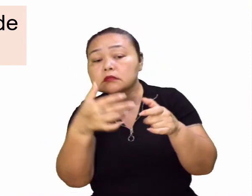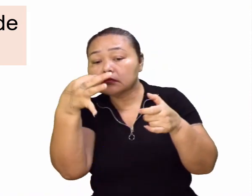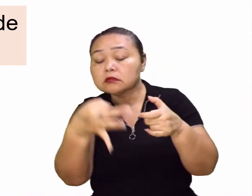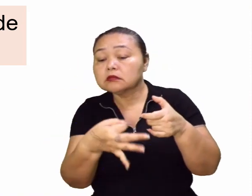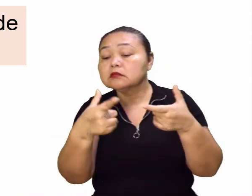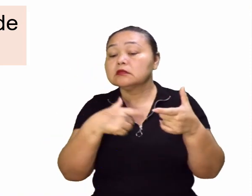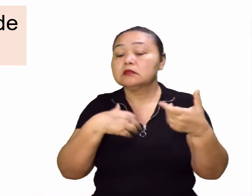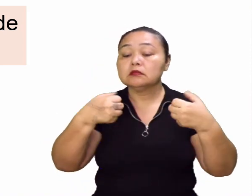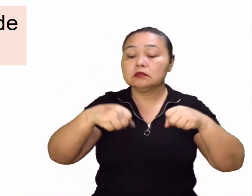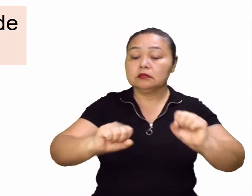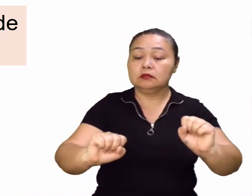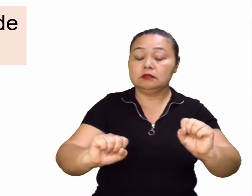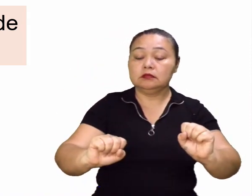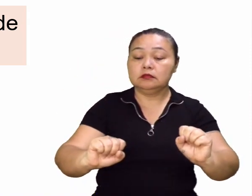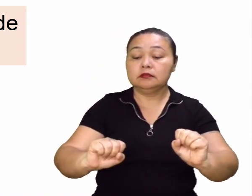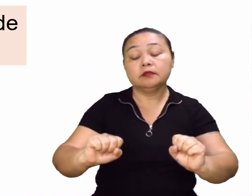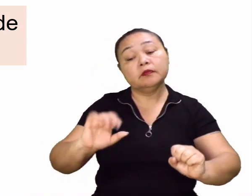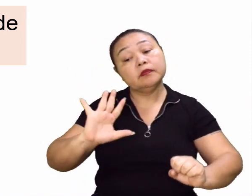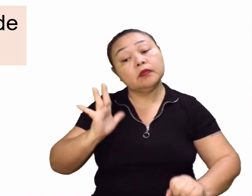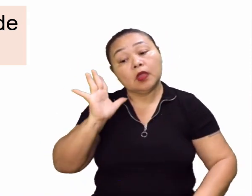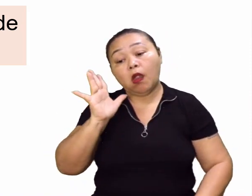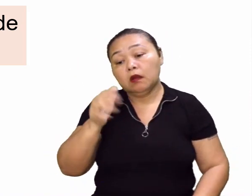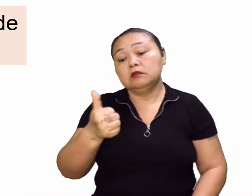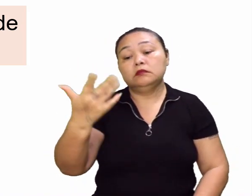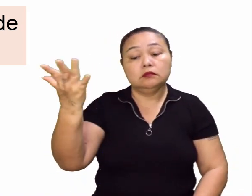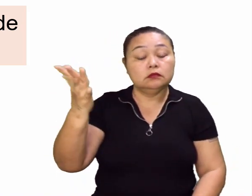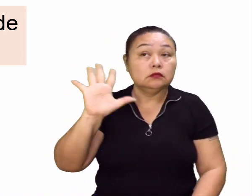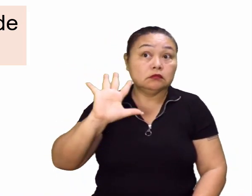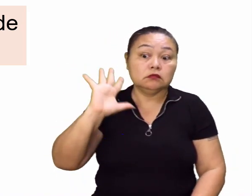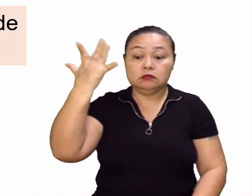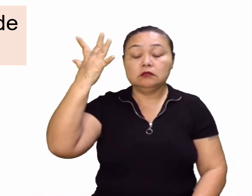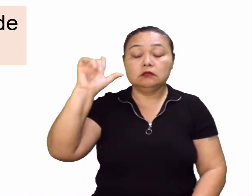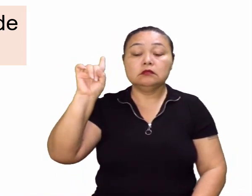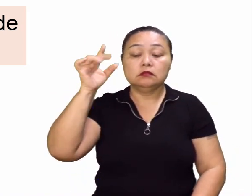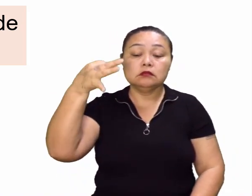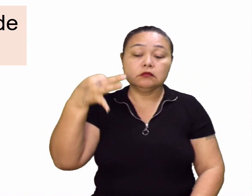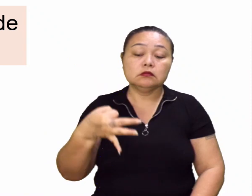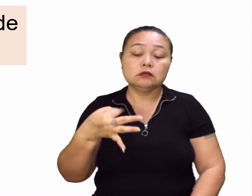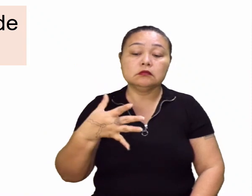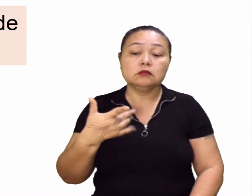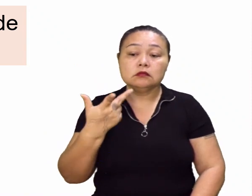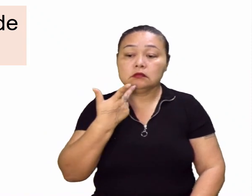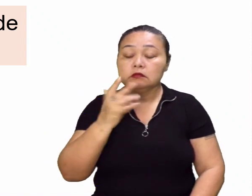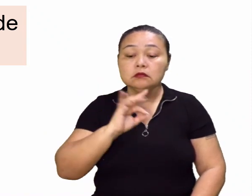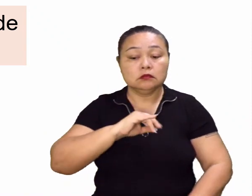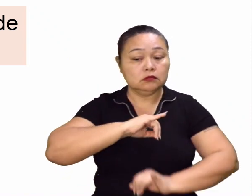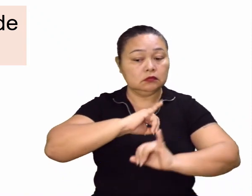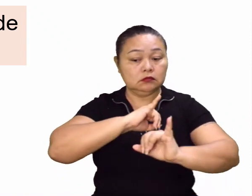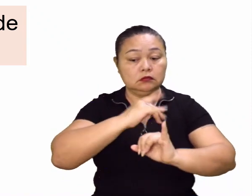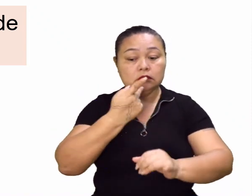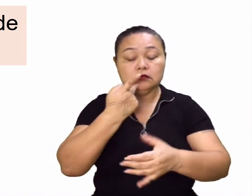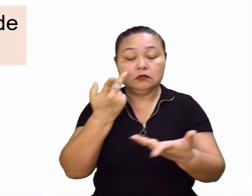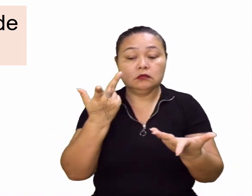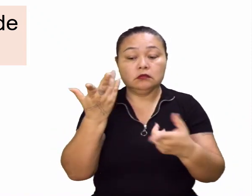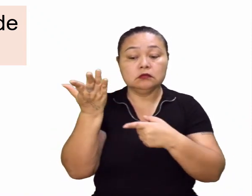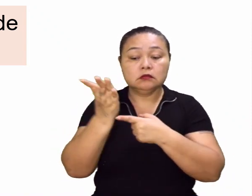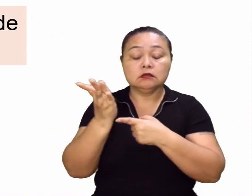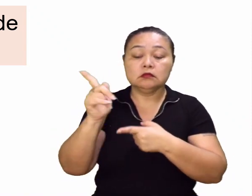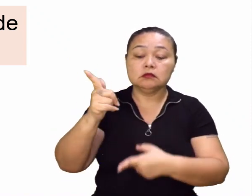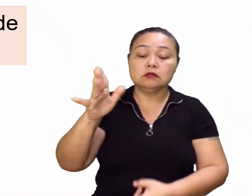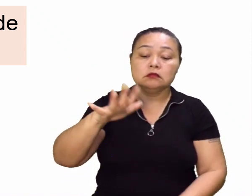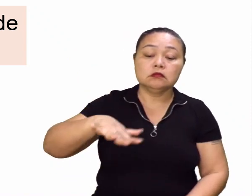de onde aquela moto está, se porventura roubarem. Isso é muito eficiente. Não estou fazendo propaganda, Rogério, estamos só dando radiografia,